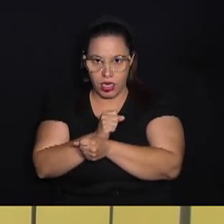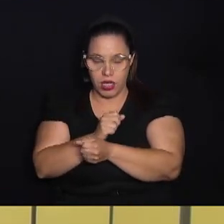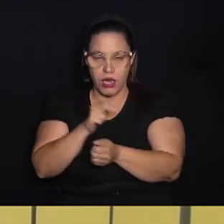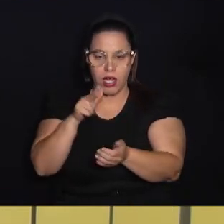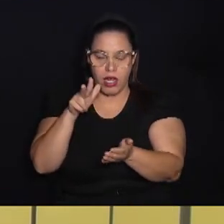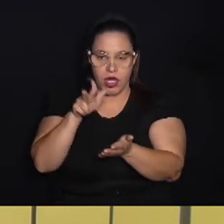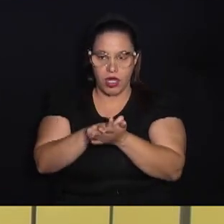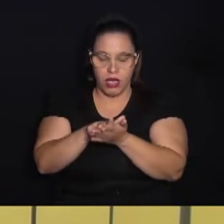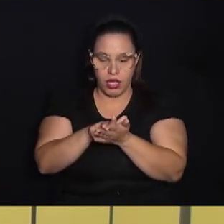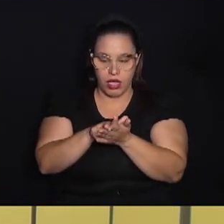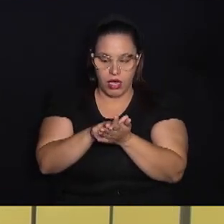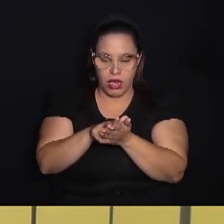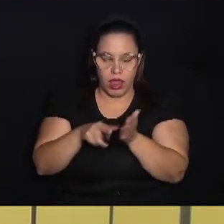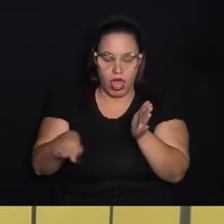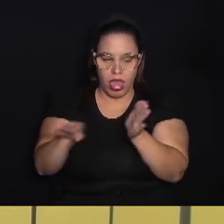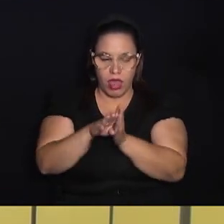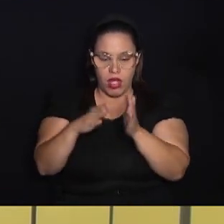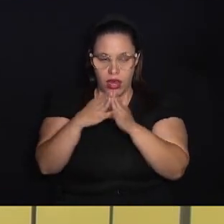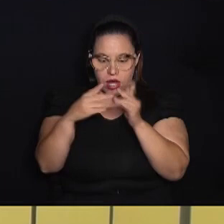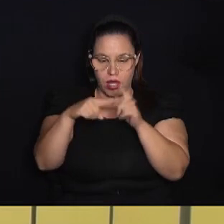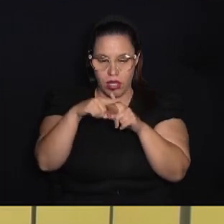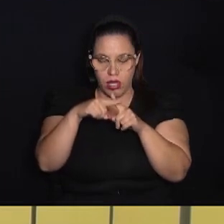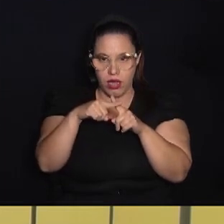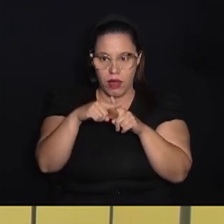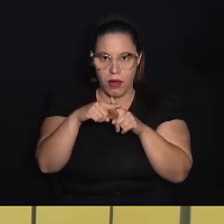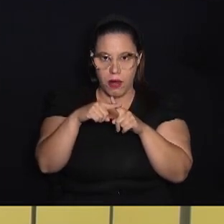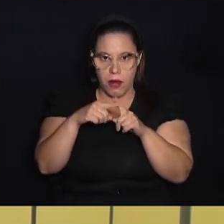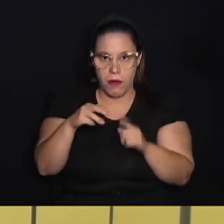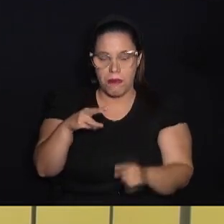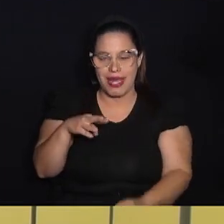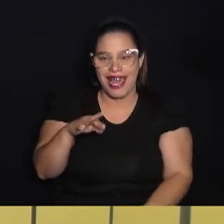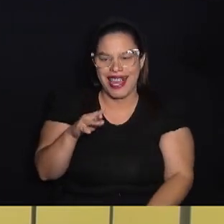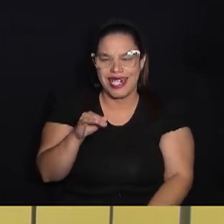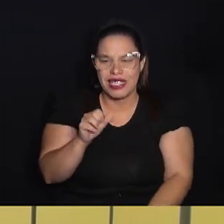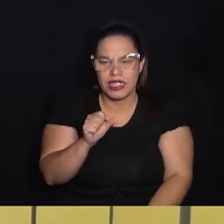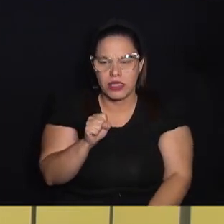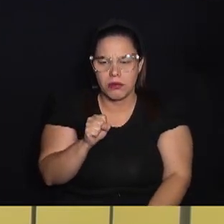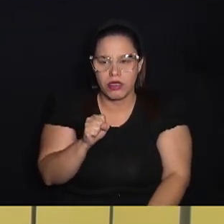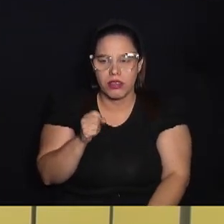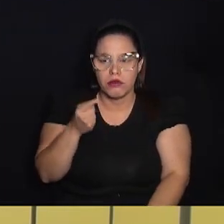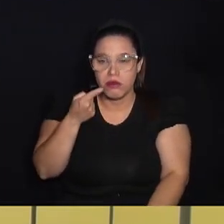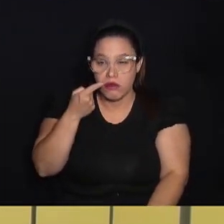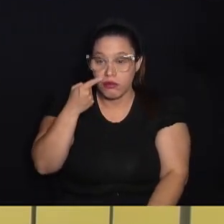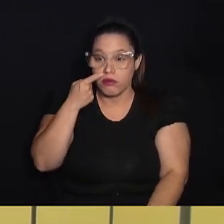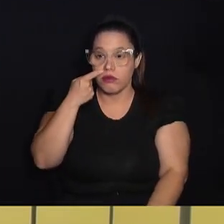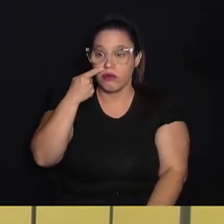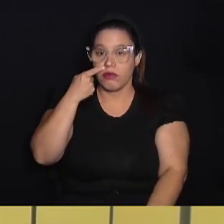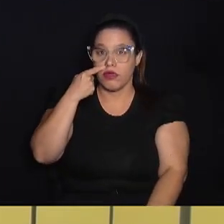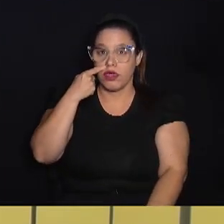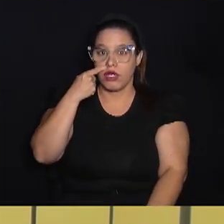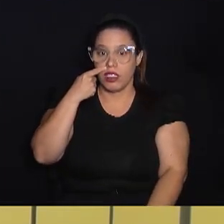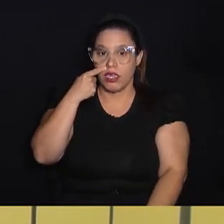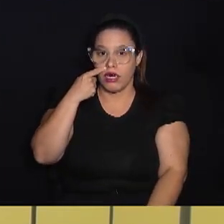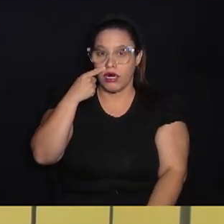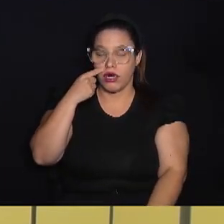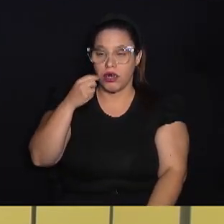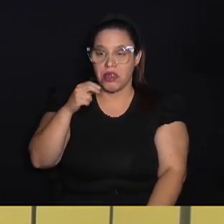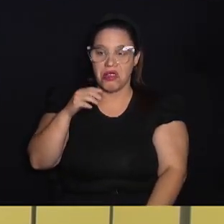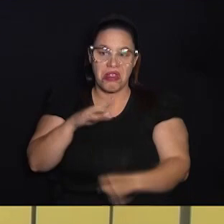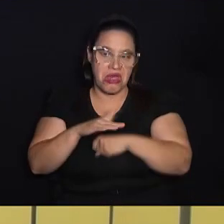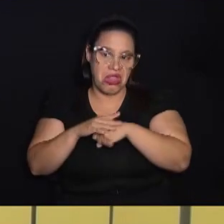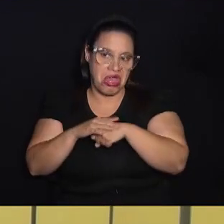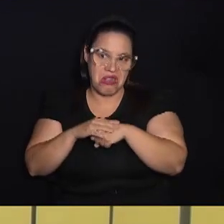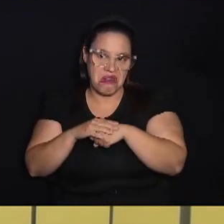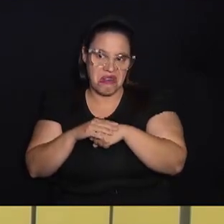igrejas por existe uma teoria dos miasmas as pessoas acreditavam que o cheiro do morto passava doença respiratória mas ninguém